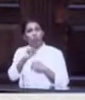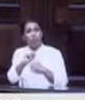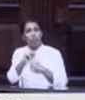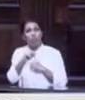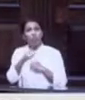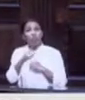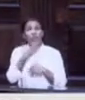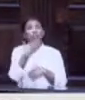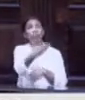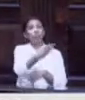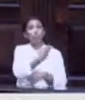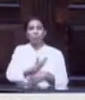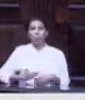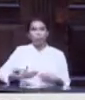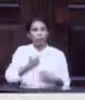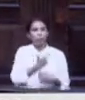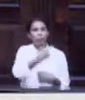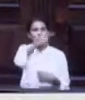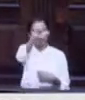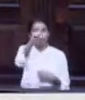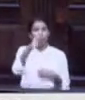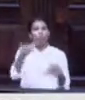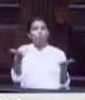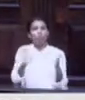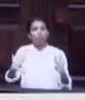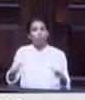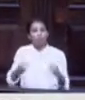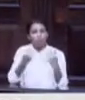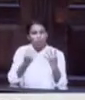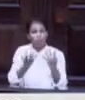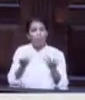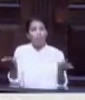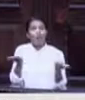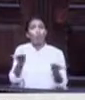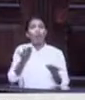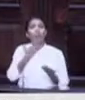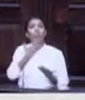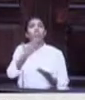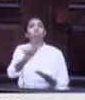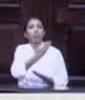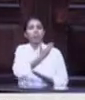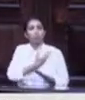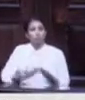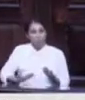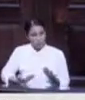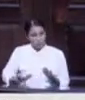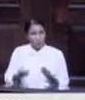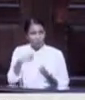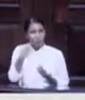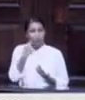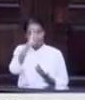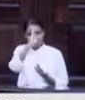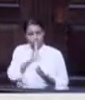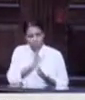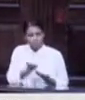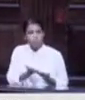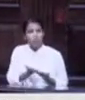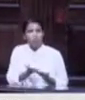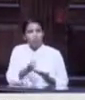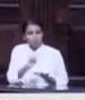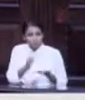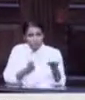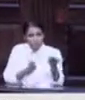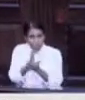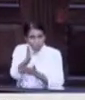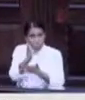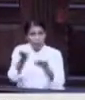tem outra realidade. Eu chamo atenção aqui para o caso da Defensoria Pública. Se nós aprovarmos o projeto da maneira com que ele está,